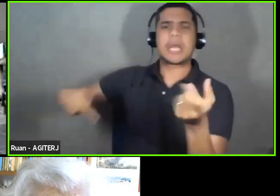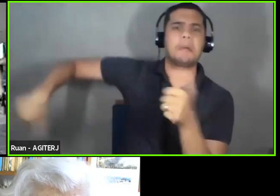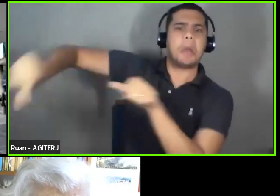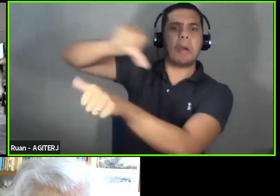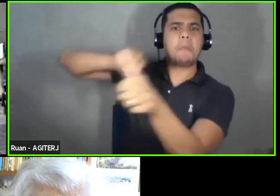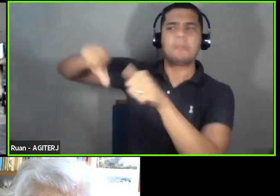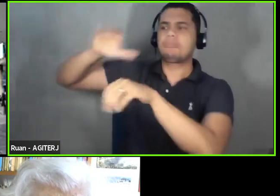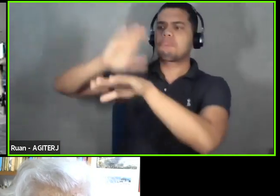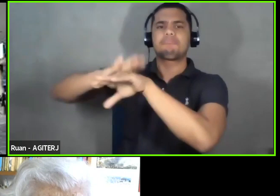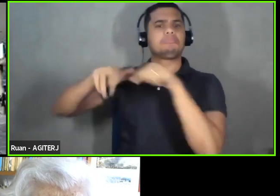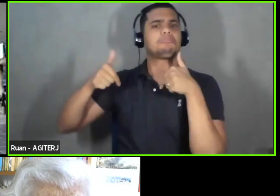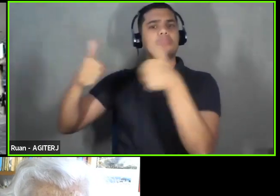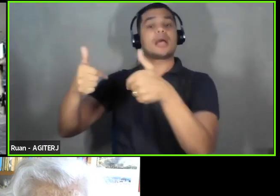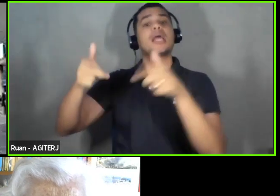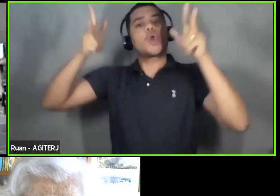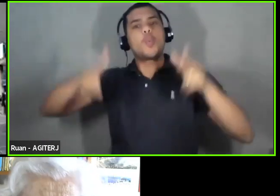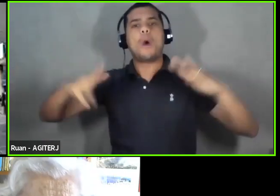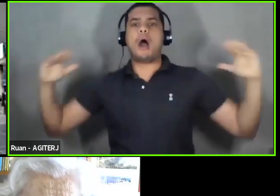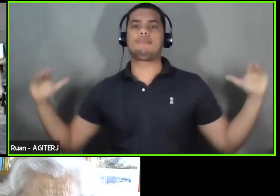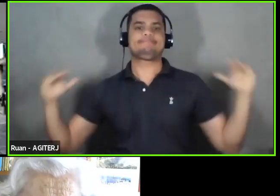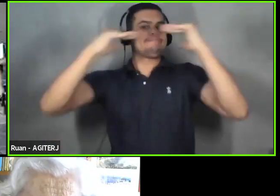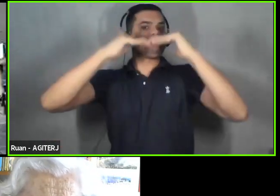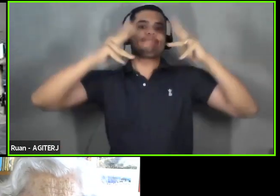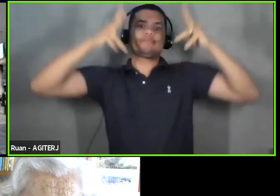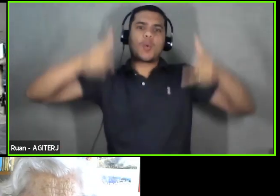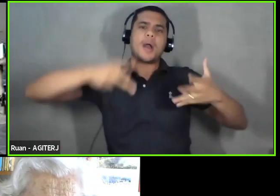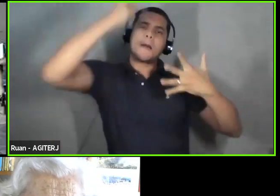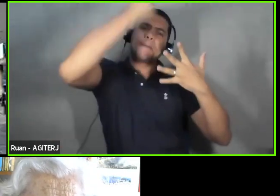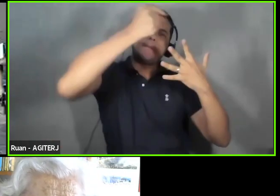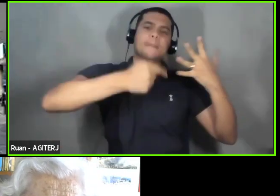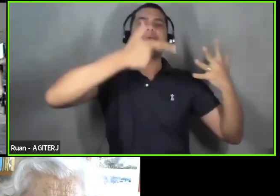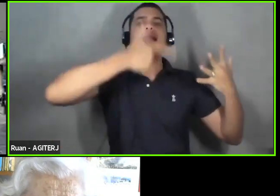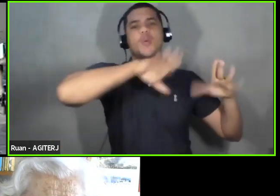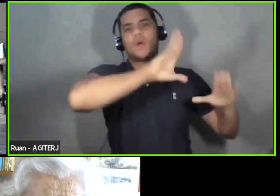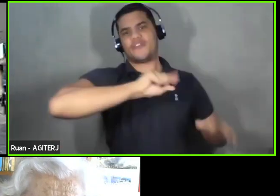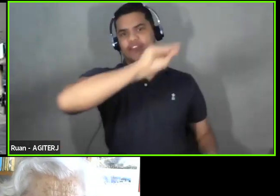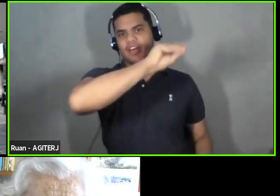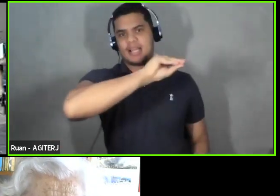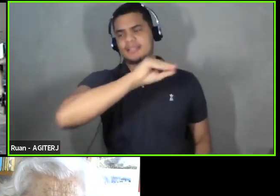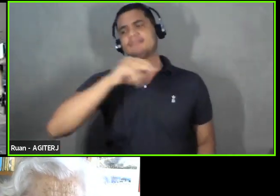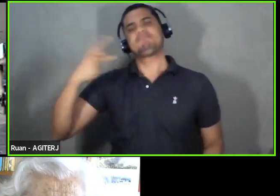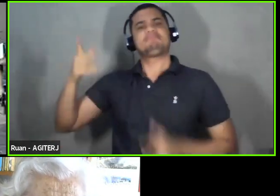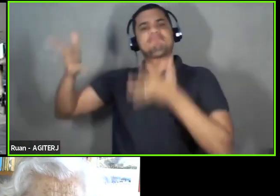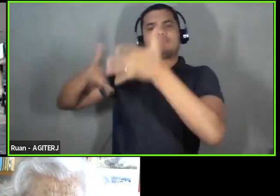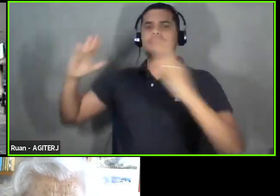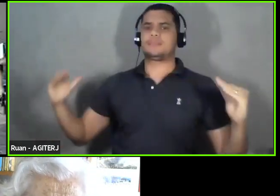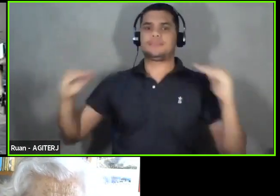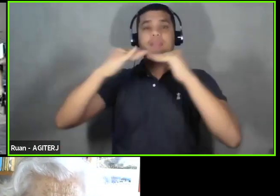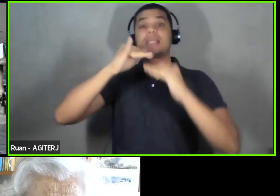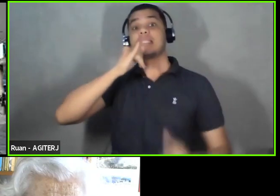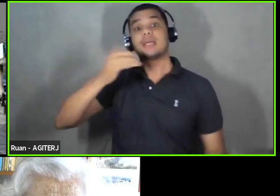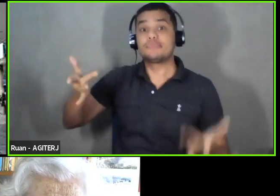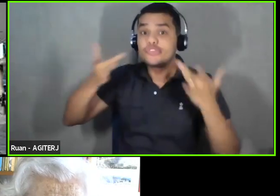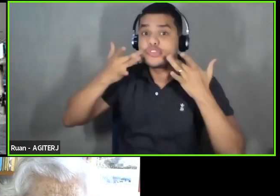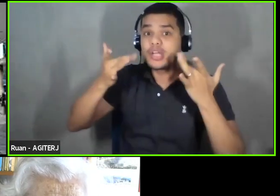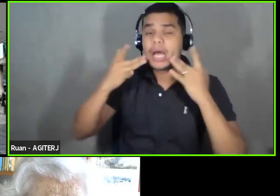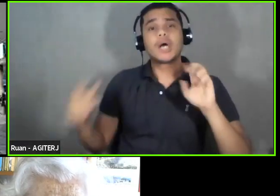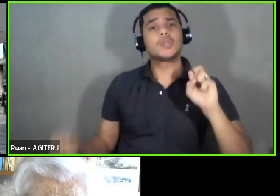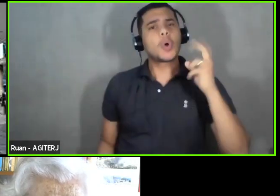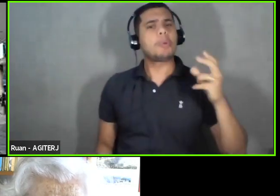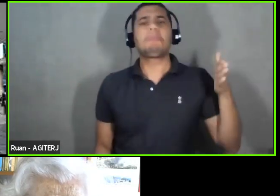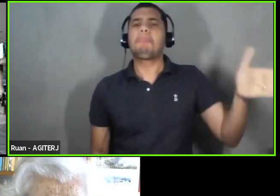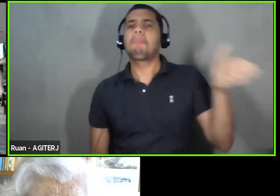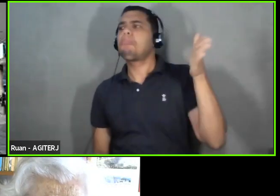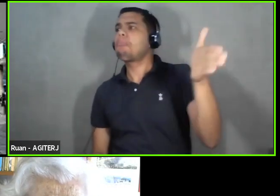com o mesmo status e propriedades das línguas faladas. Quando se vê um teatro ou qualquer outro lugar que tenha